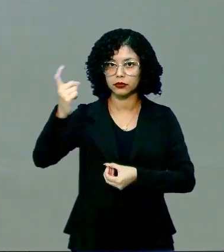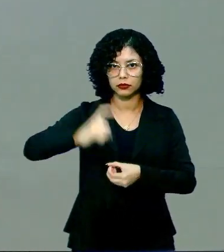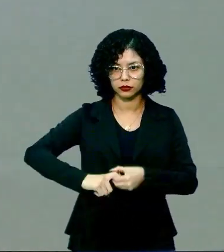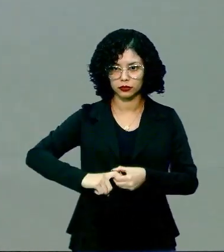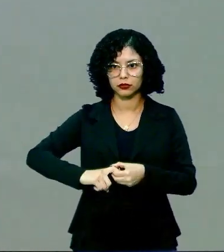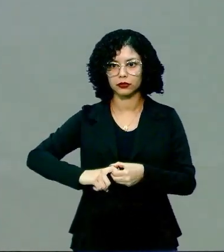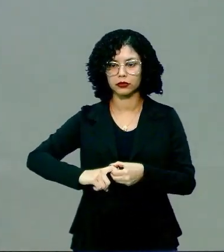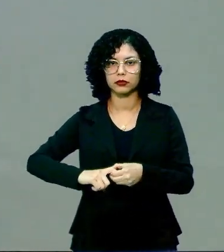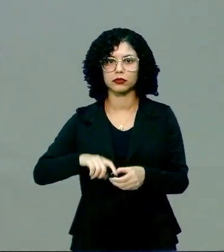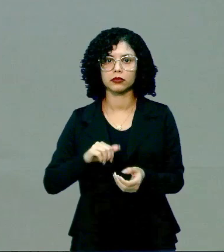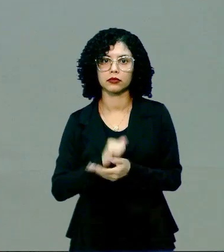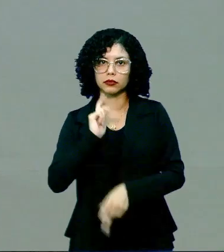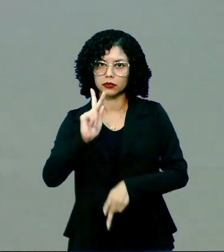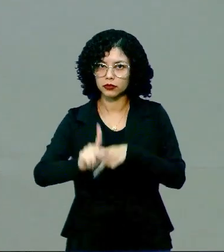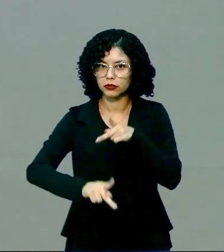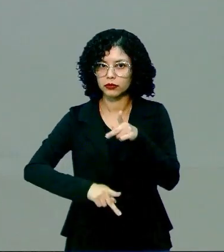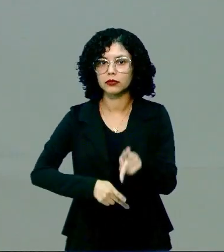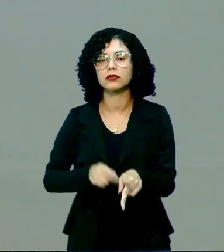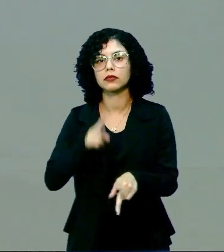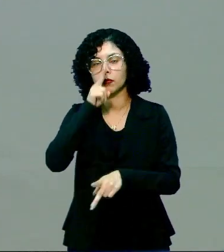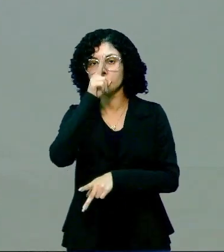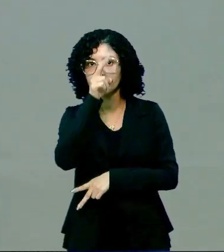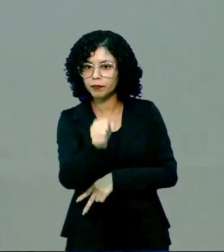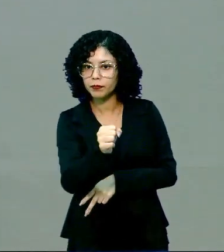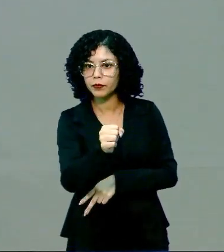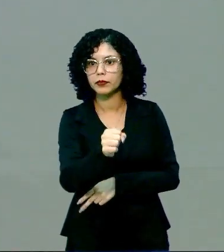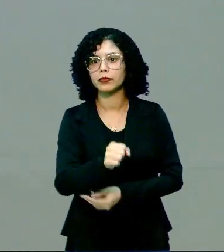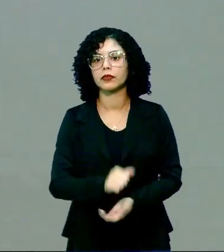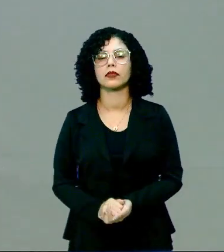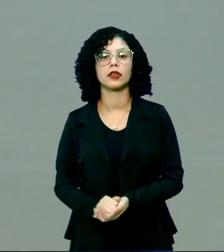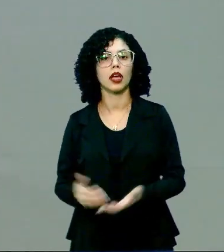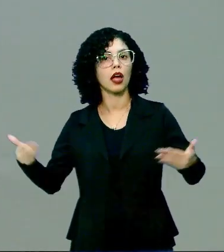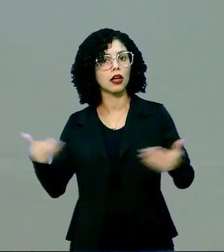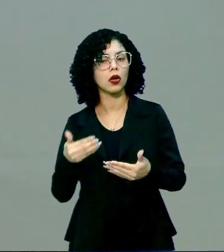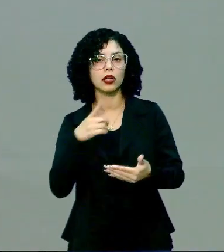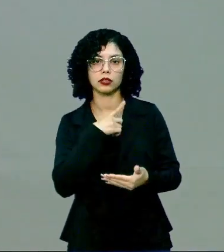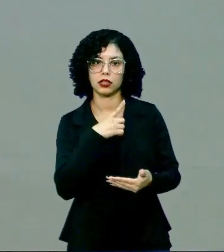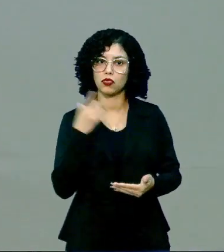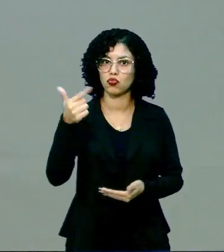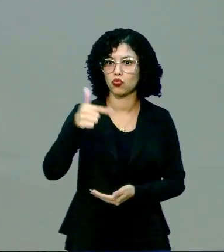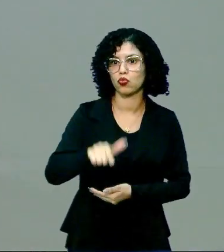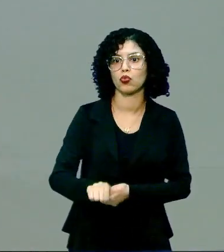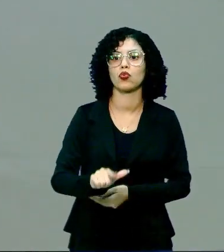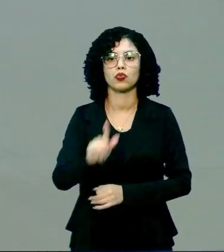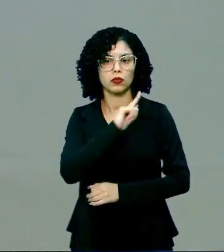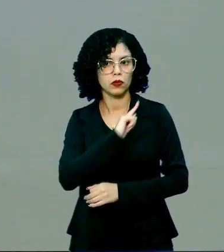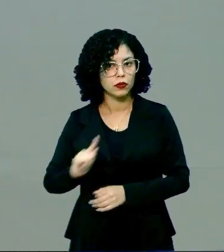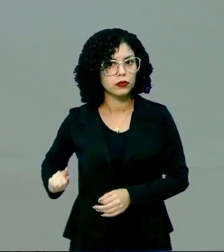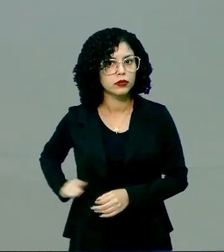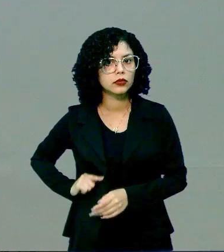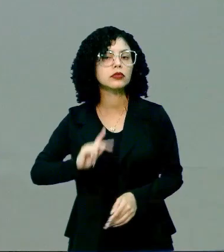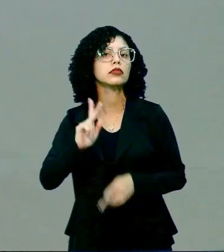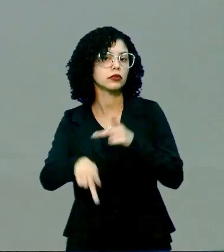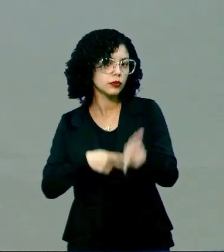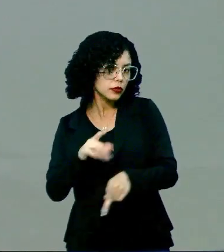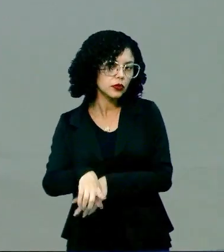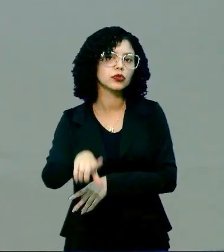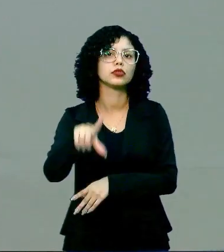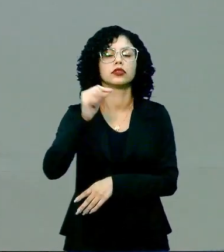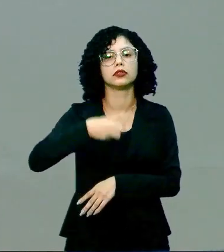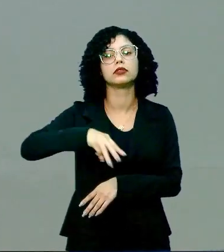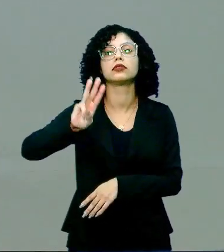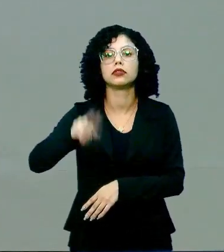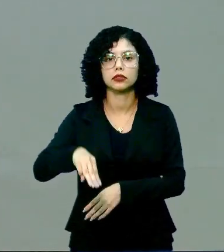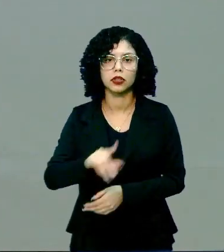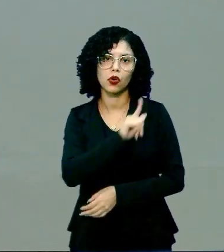Retomar para o povo o poder, quer dizer, a gente tem aí agora, novamente, um governo em que o povo decide